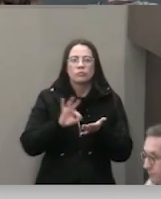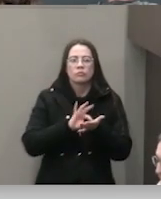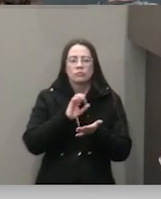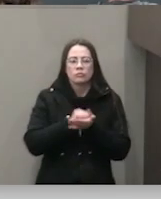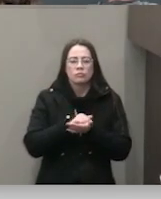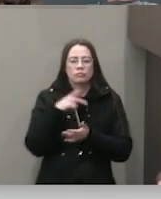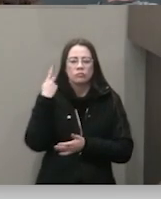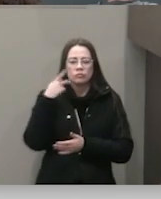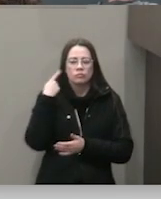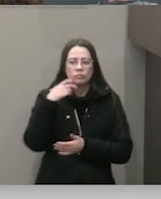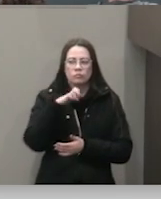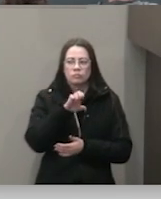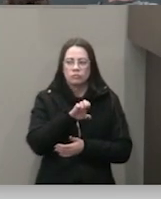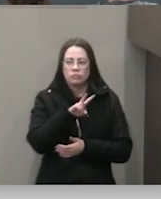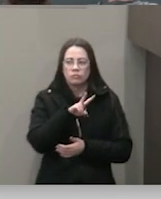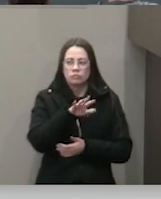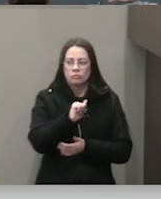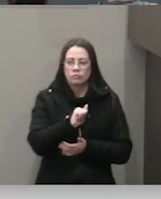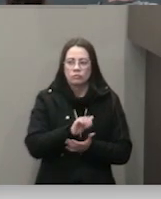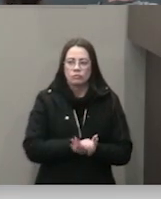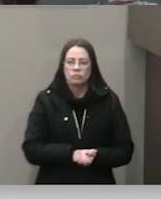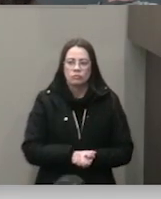Eva Valéria Lorenzato.